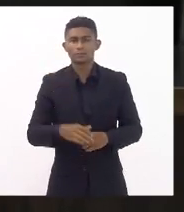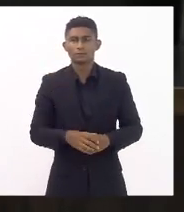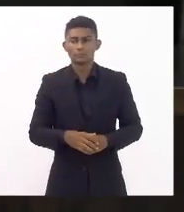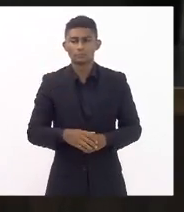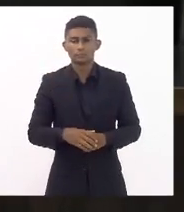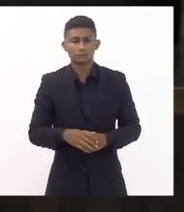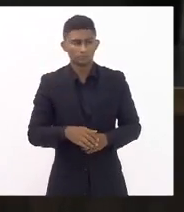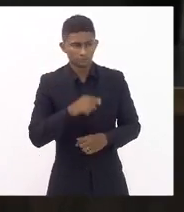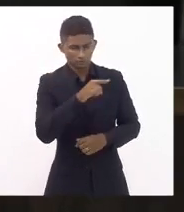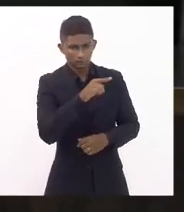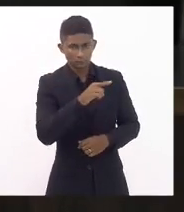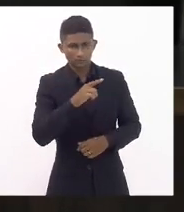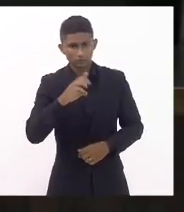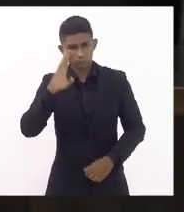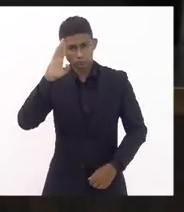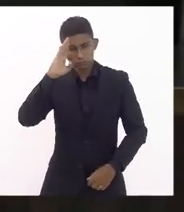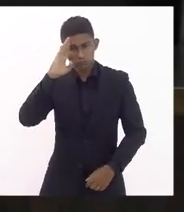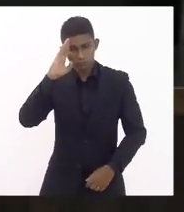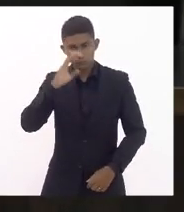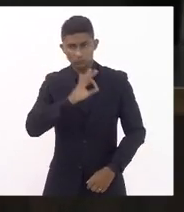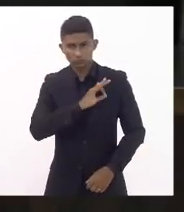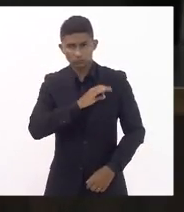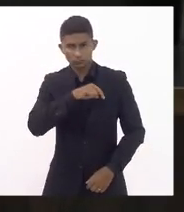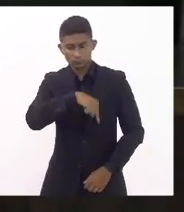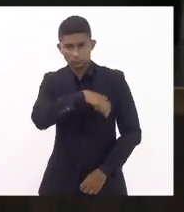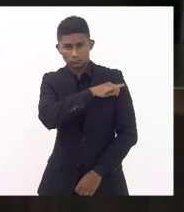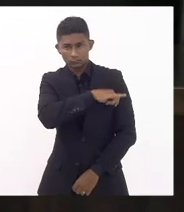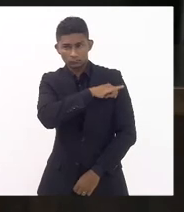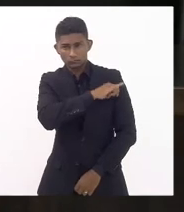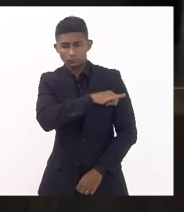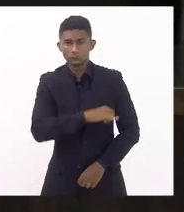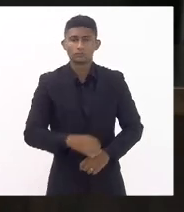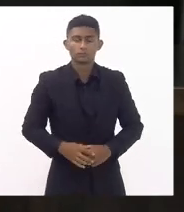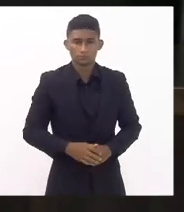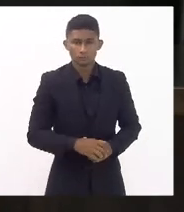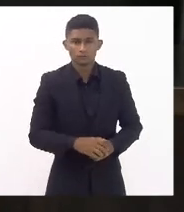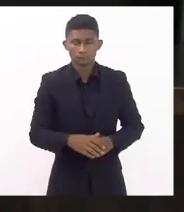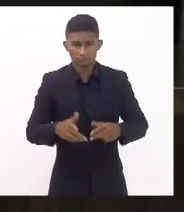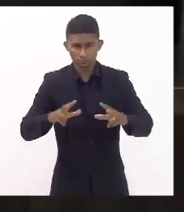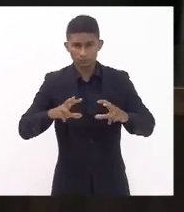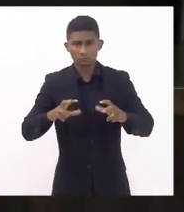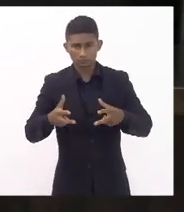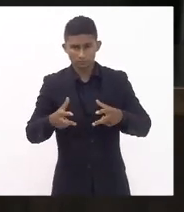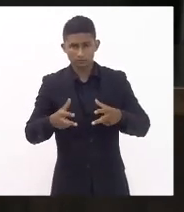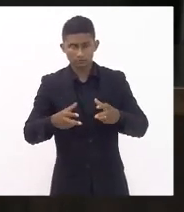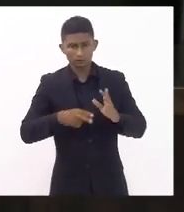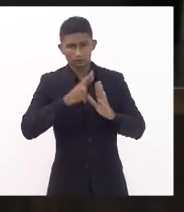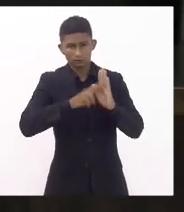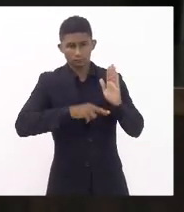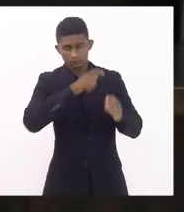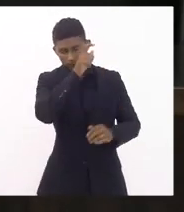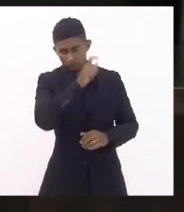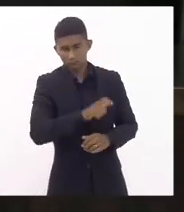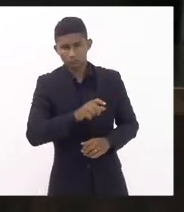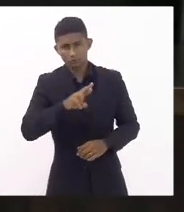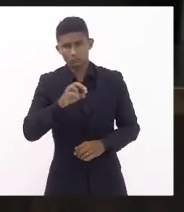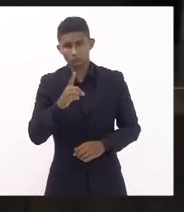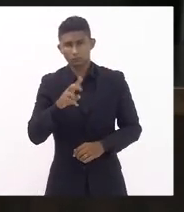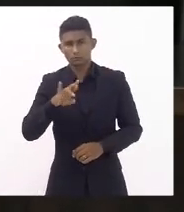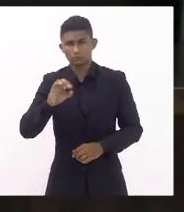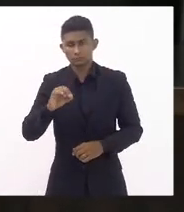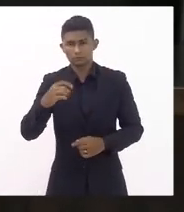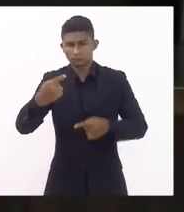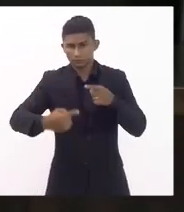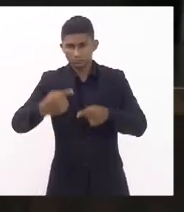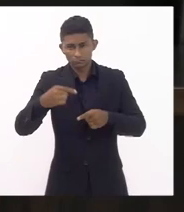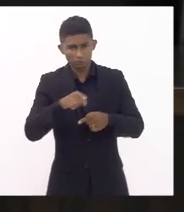delegado da Polícia Civil do Estado do Rio de Janeiro. Presidente da Comissão de Normas Internas e Proporções Externas, favorável, relator deputado Rodrigo Amorim. Em discussão, não